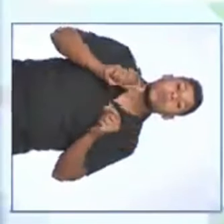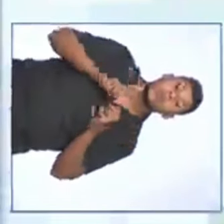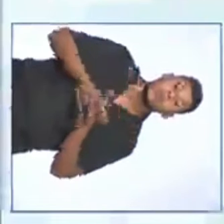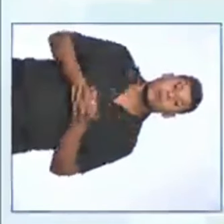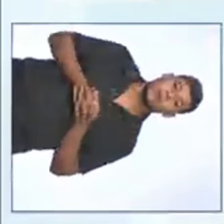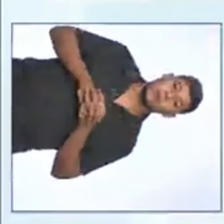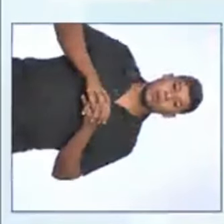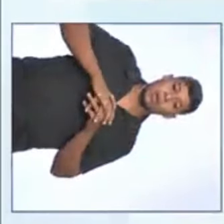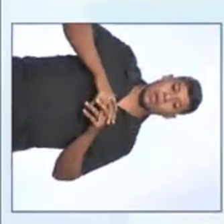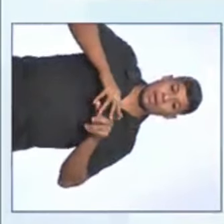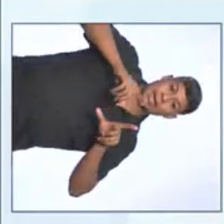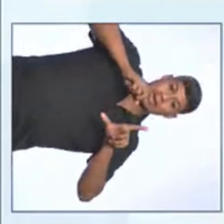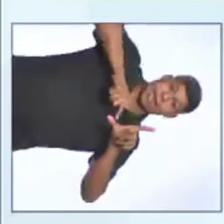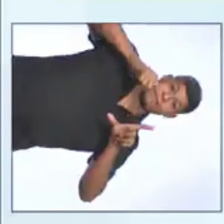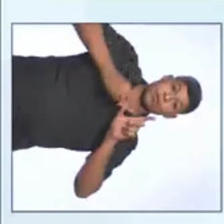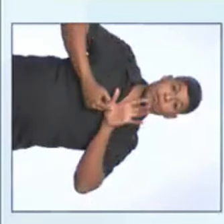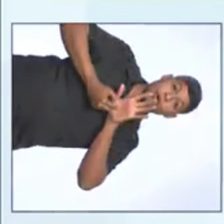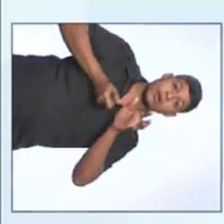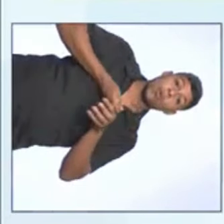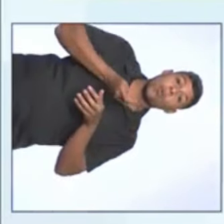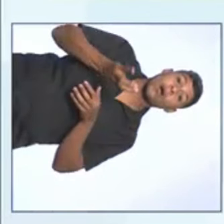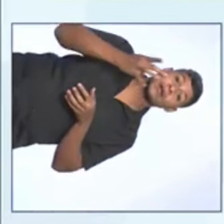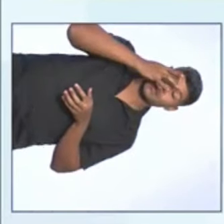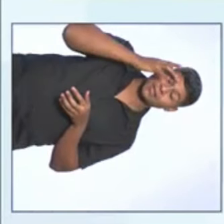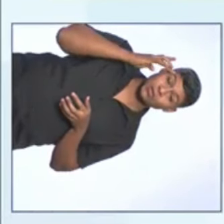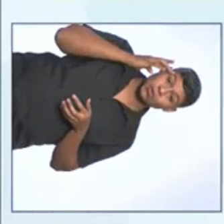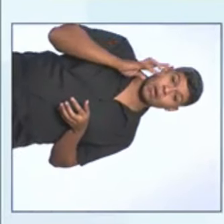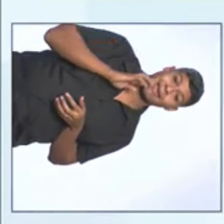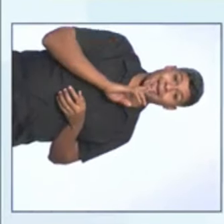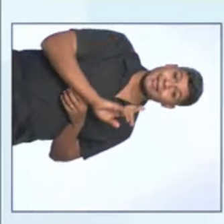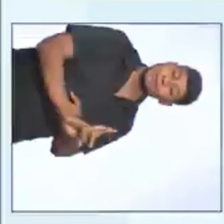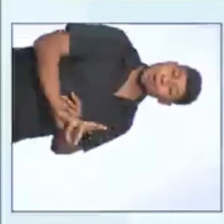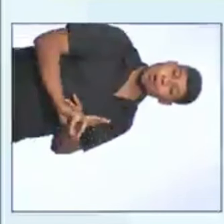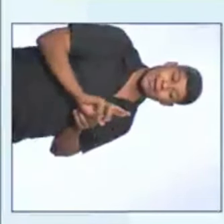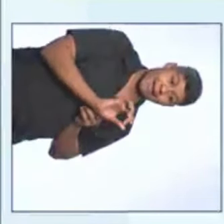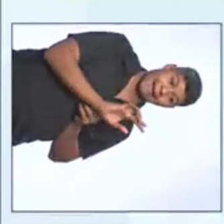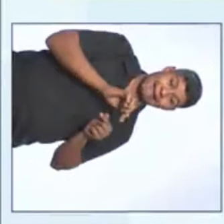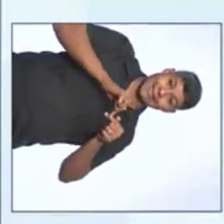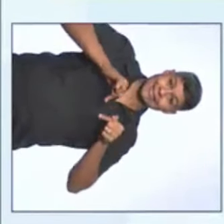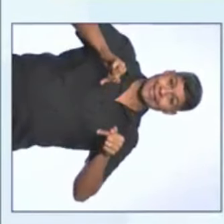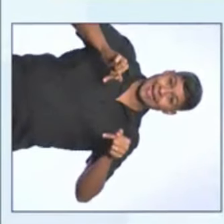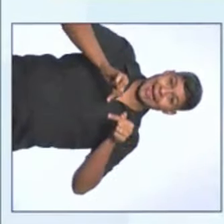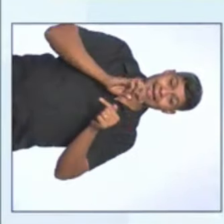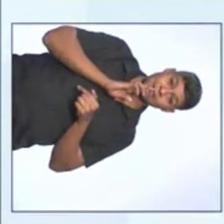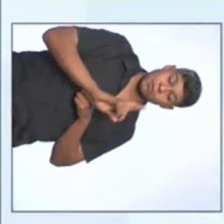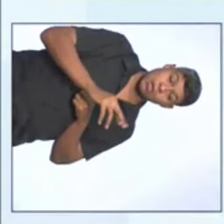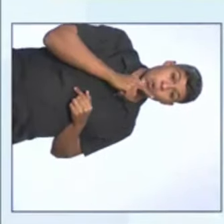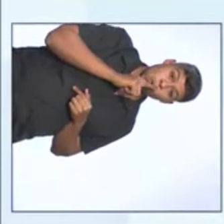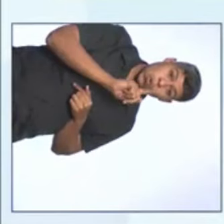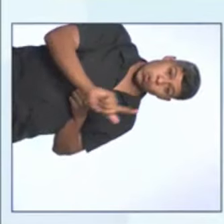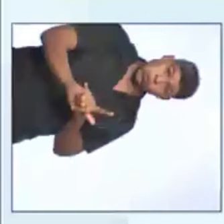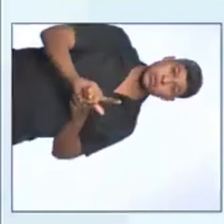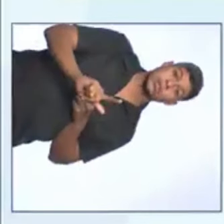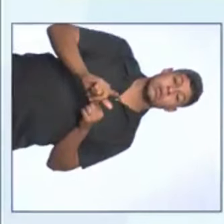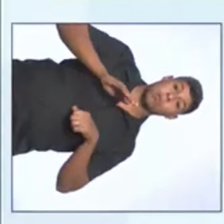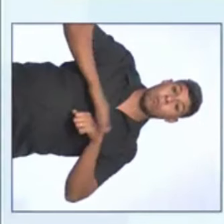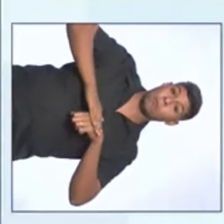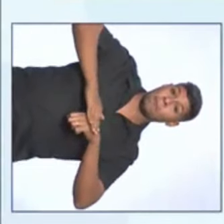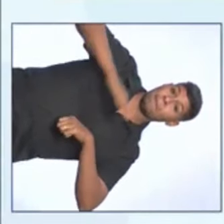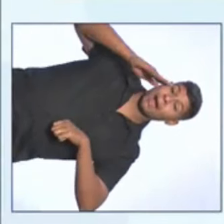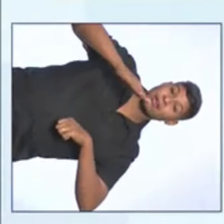um gráfico falando sobre quantas pessoas de cada sala responderam a essa pesquisa então a gente conseguiu também ter uma noção maior